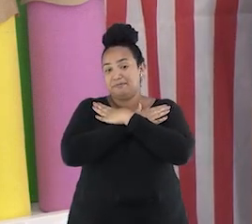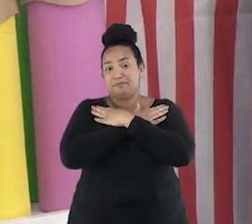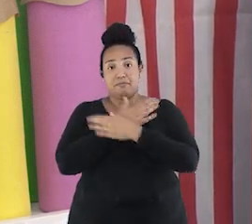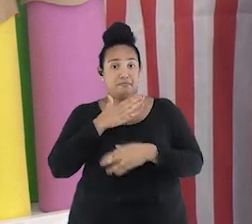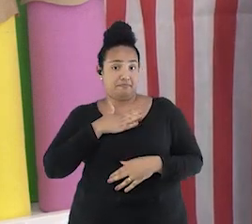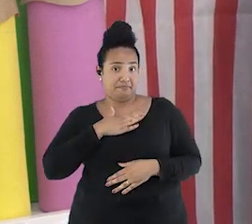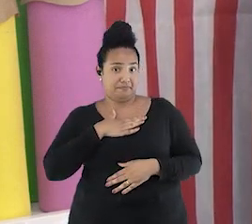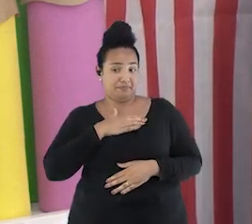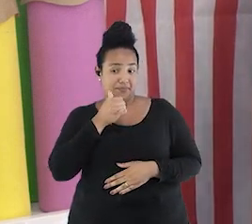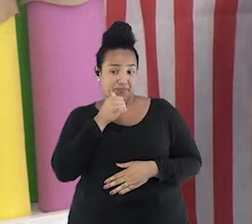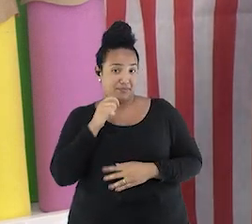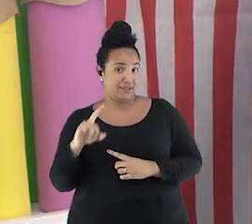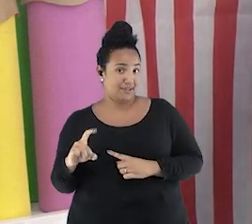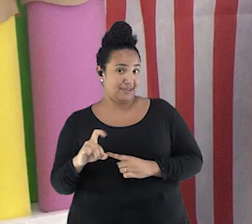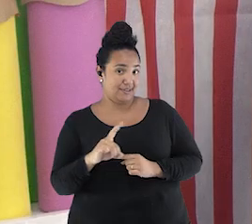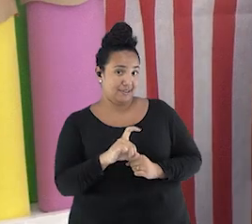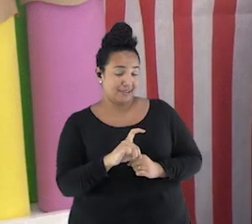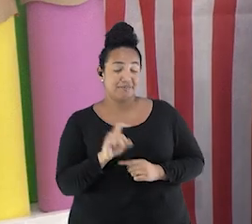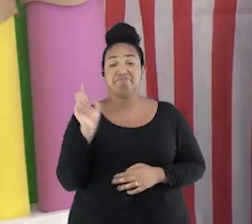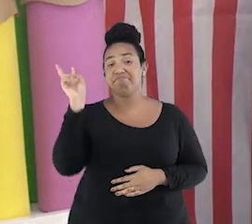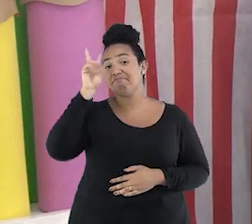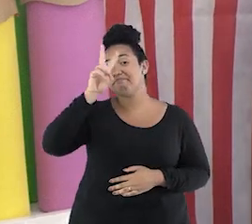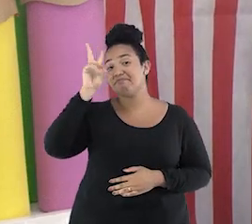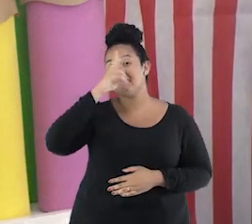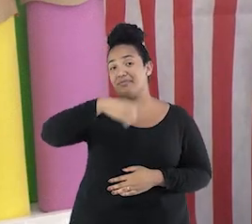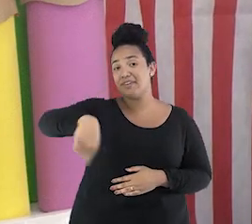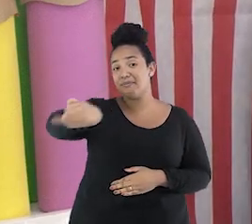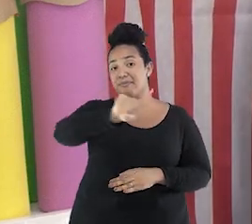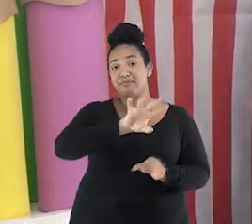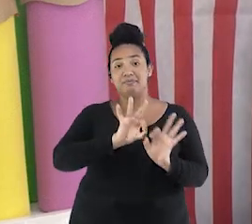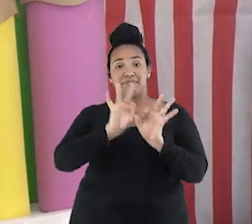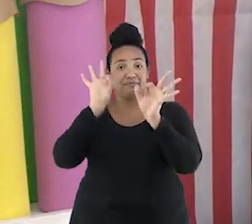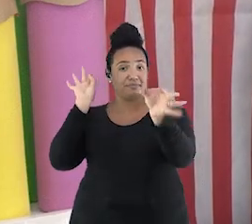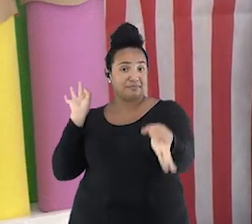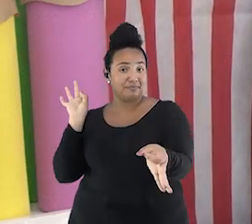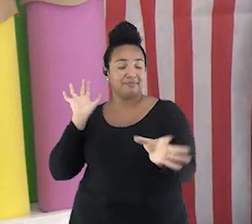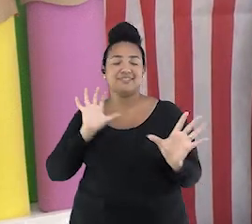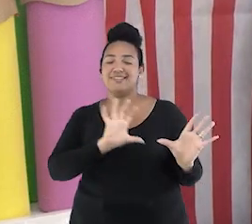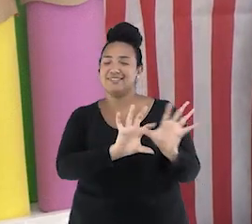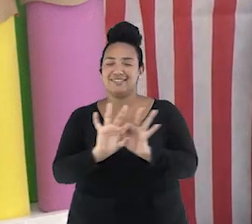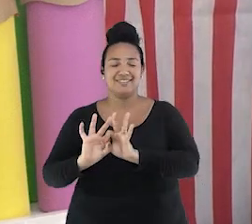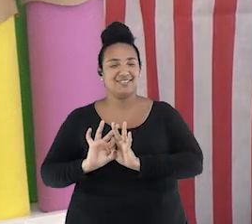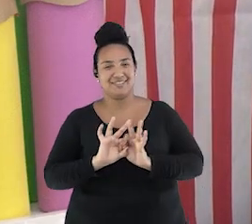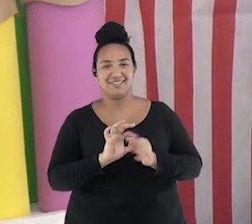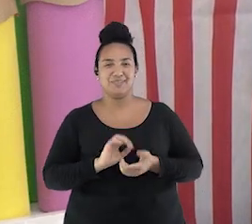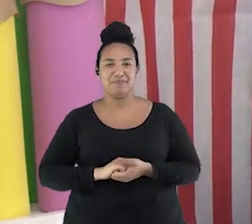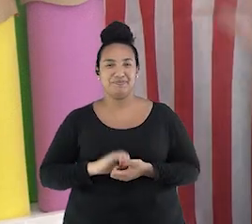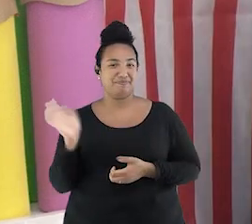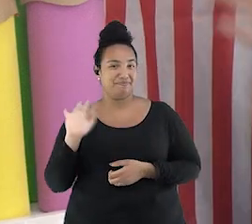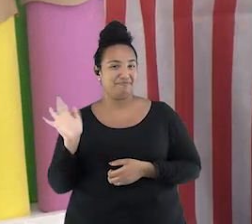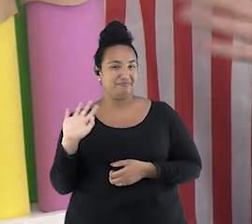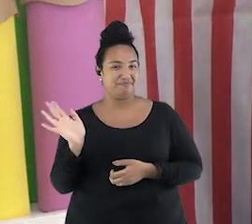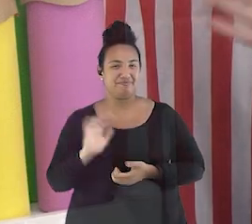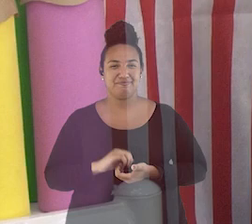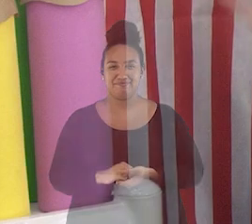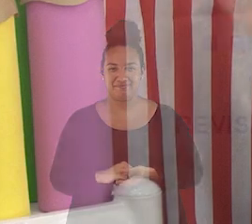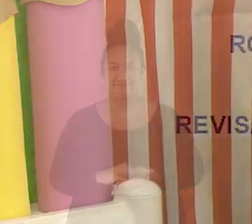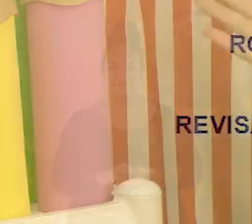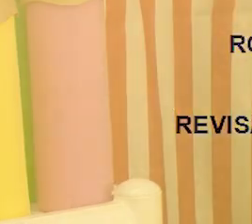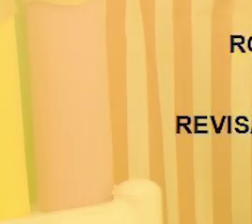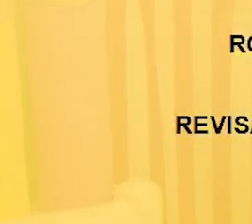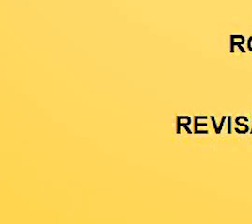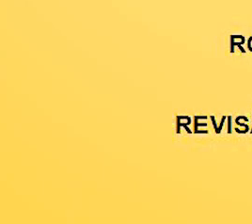abraço apertado, meu e da Lúcia já vou indo. E não se esqueça que mesmo distantes, estamos juntos!